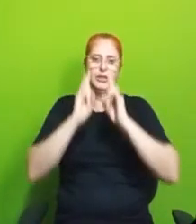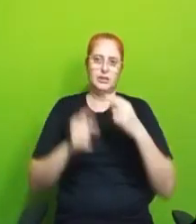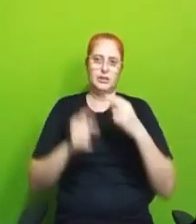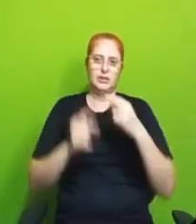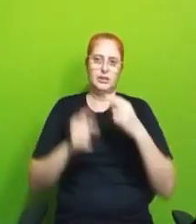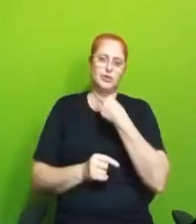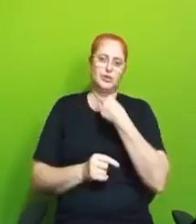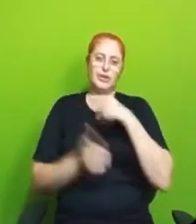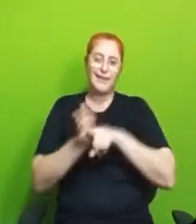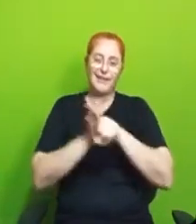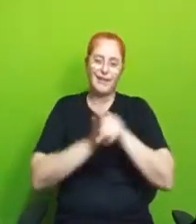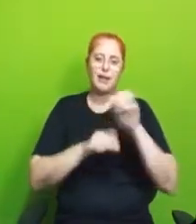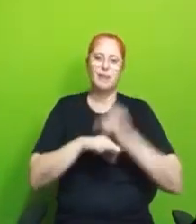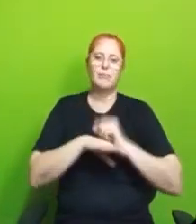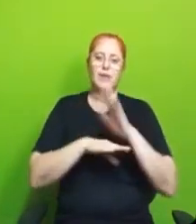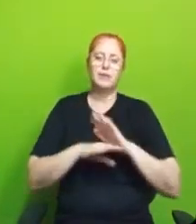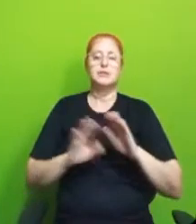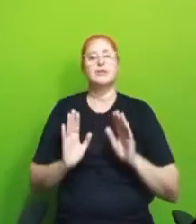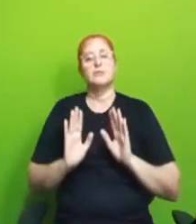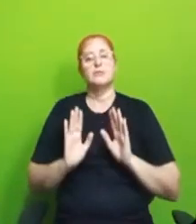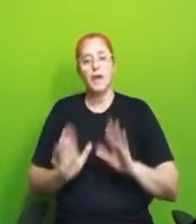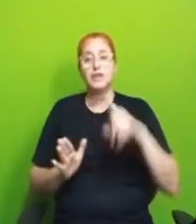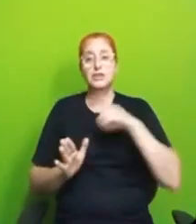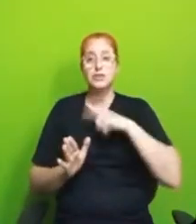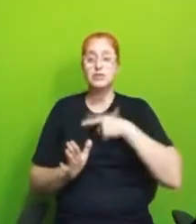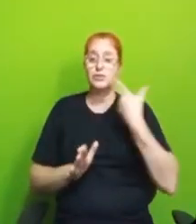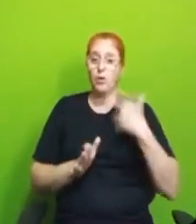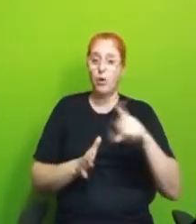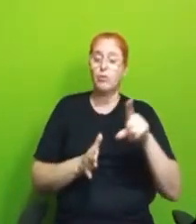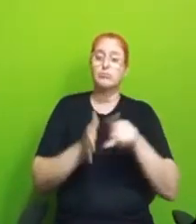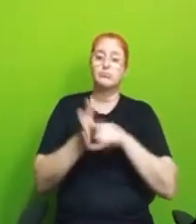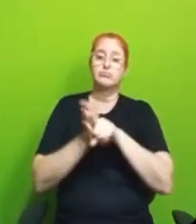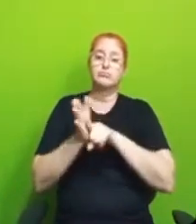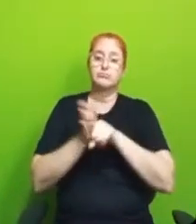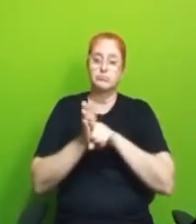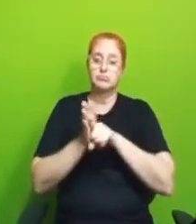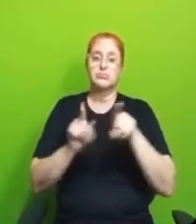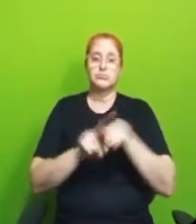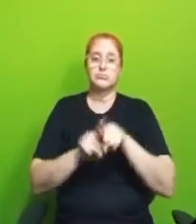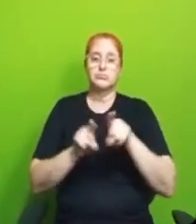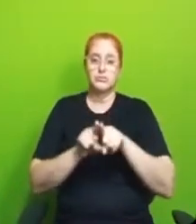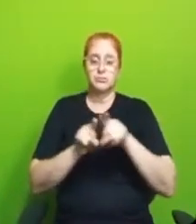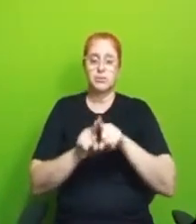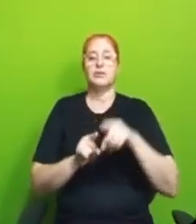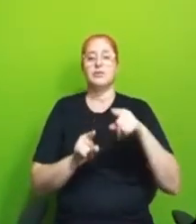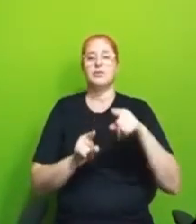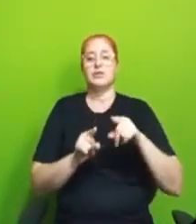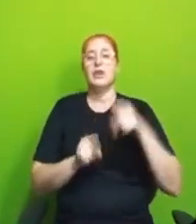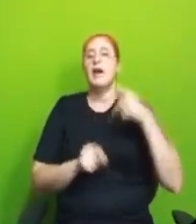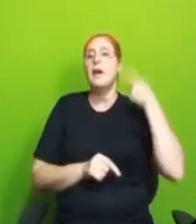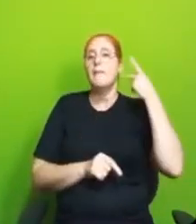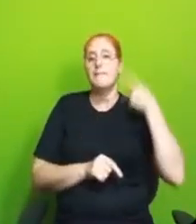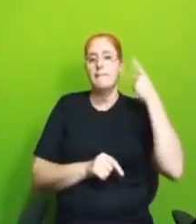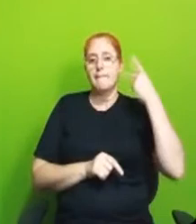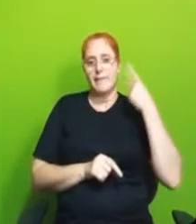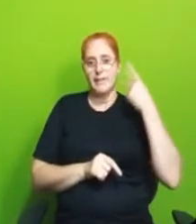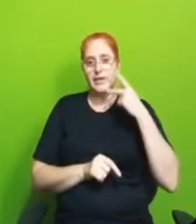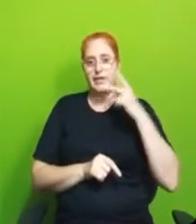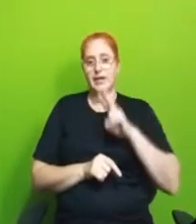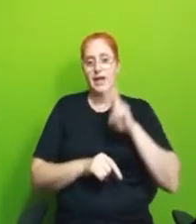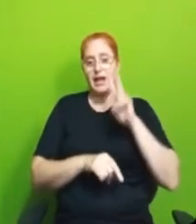Mas outra fonte de pesquisa foi o próprio arcabouço da política de atenção básica, né? Como é que ela está, quais são as